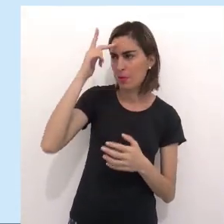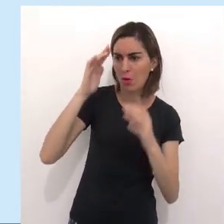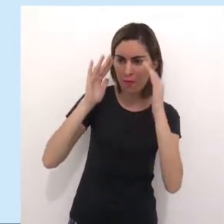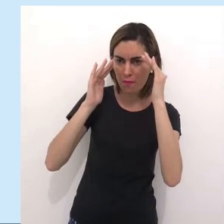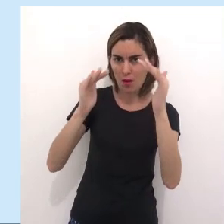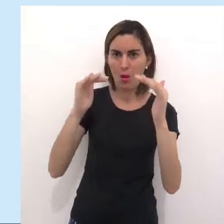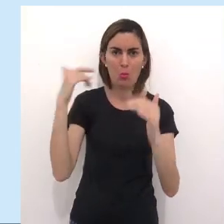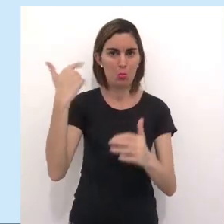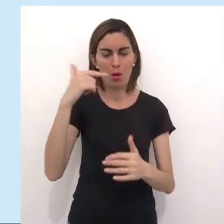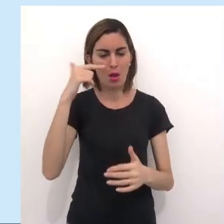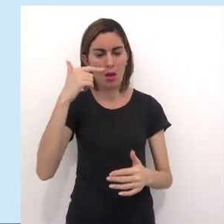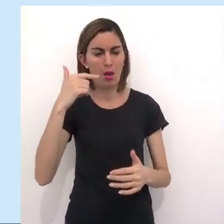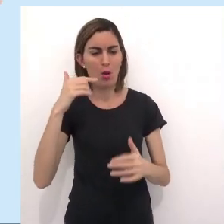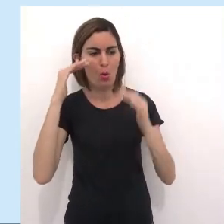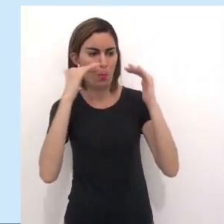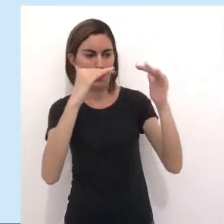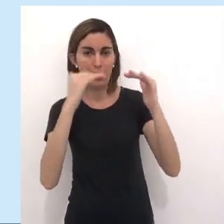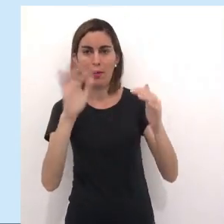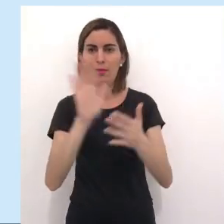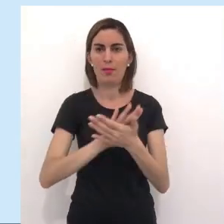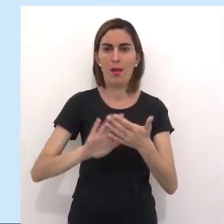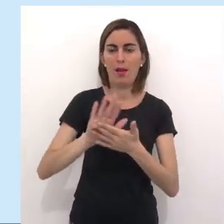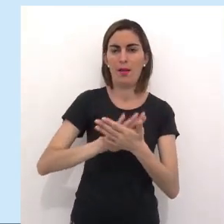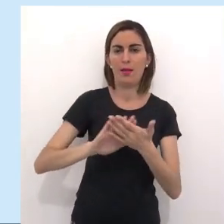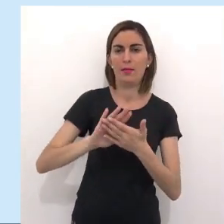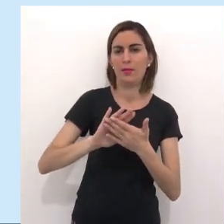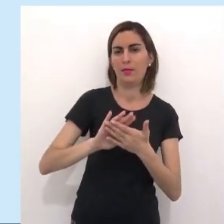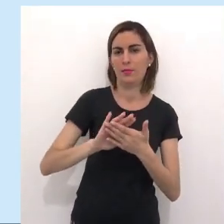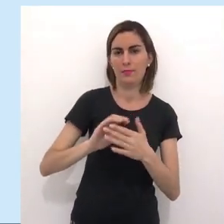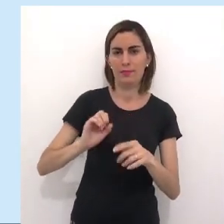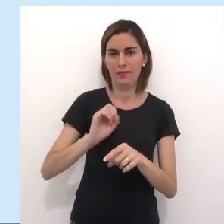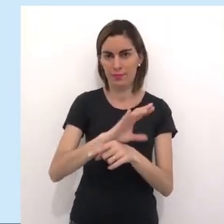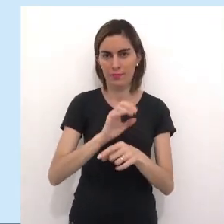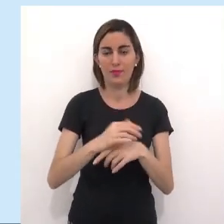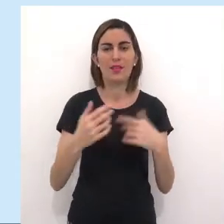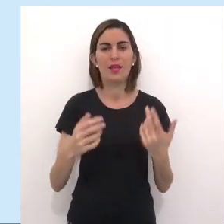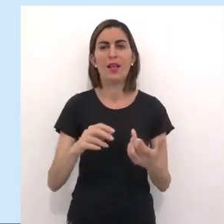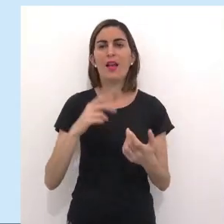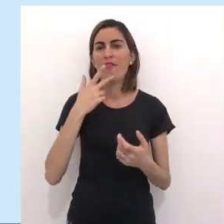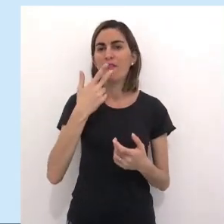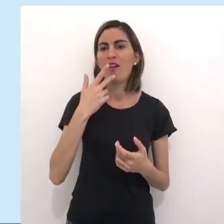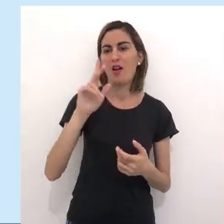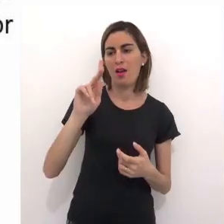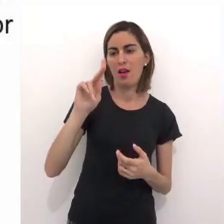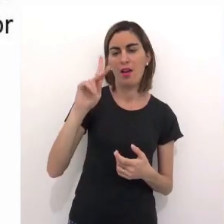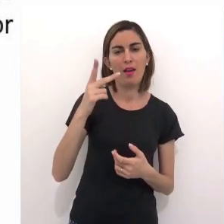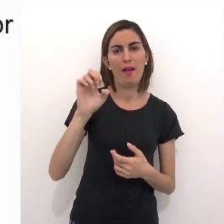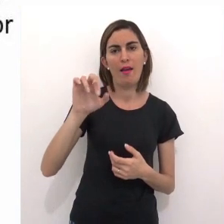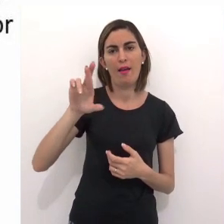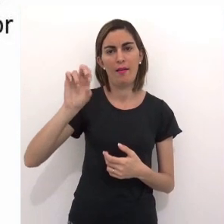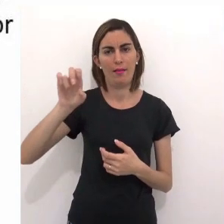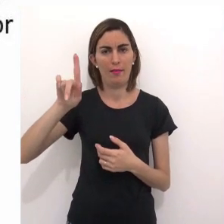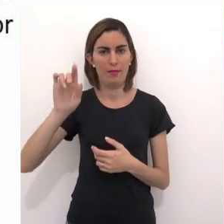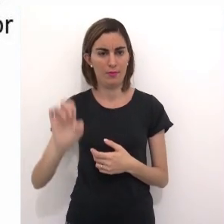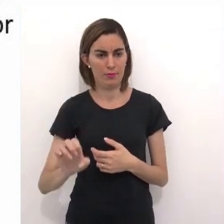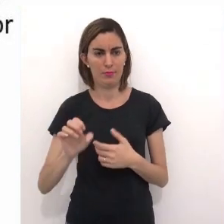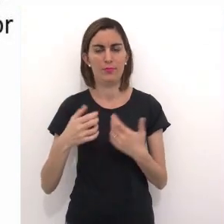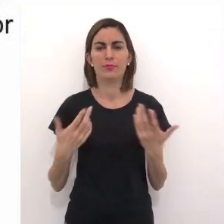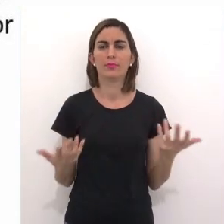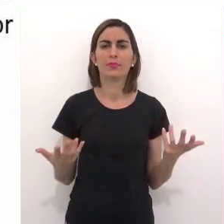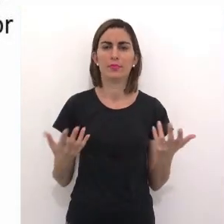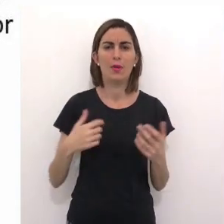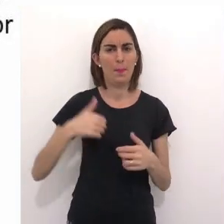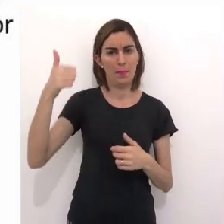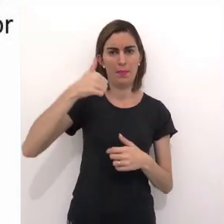eles trouxeram para as colônias essa filosofia, essa ideologia. Então aí vocês vão ter a